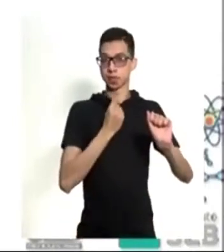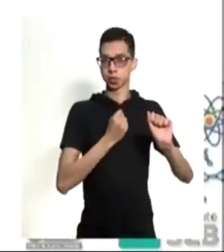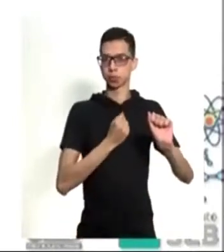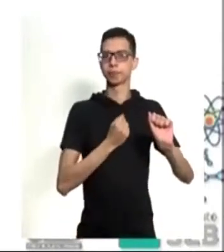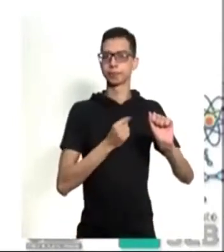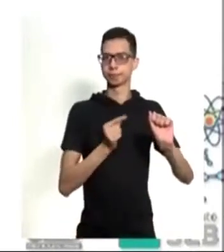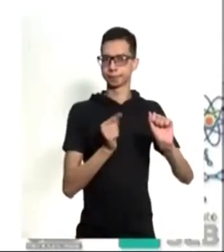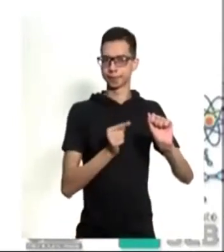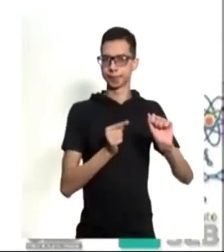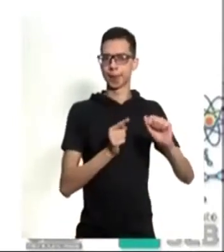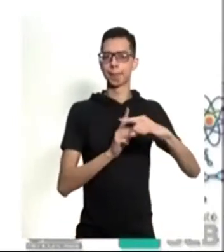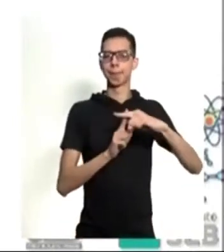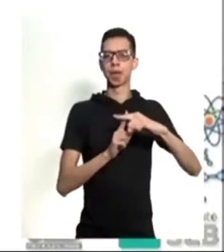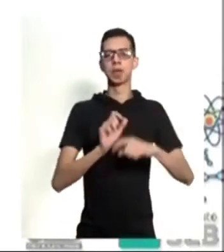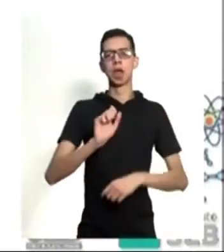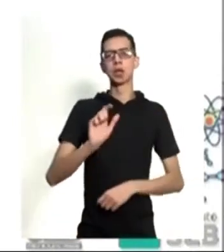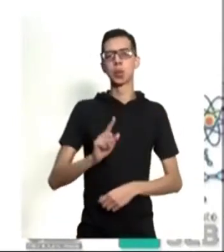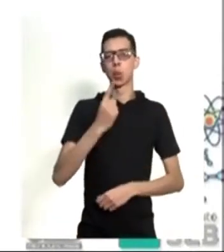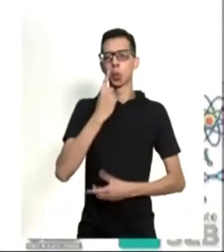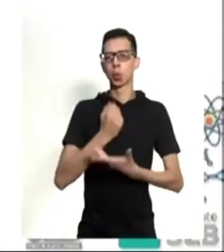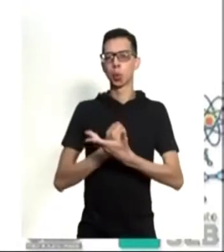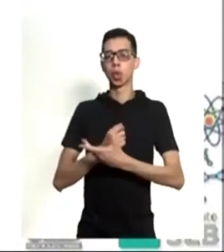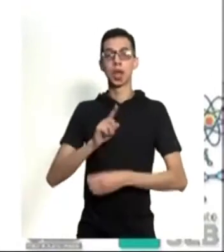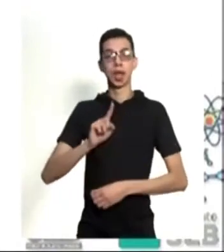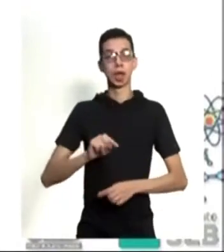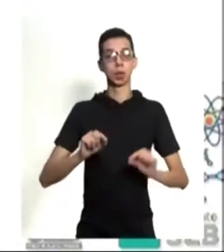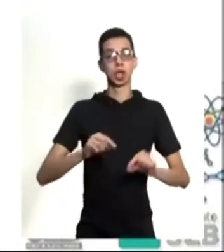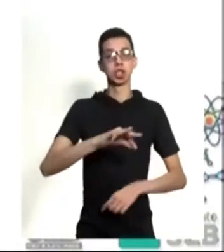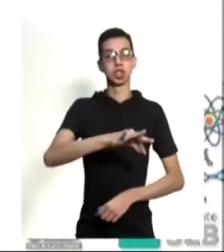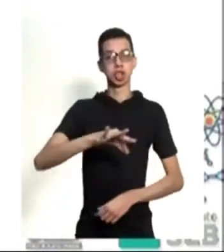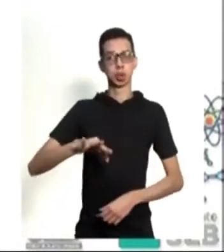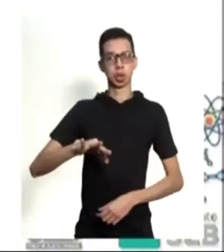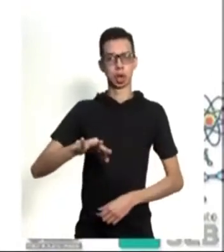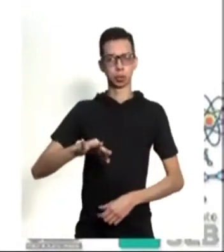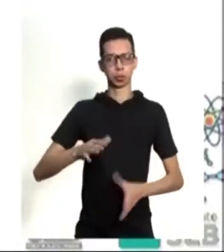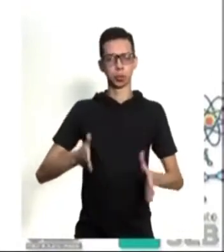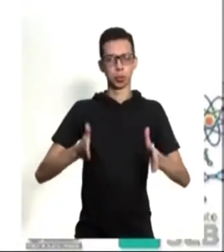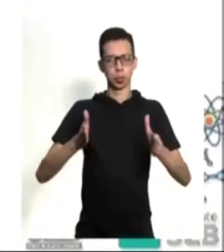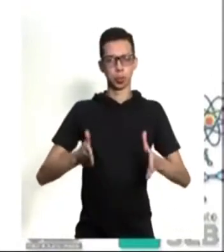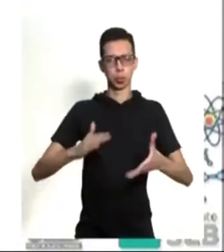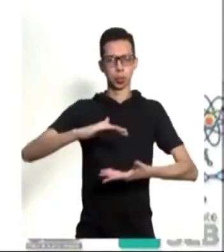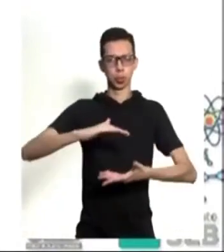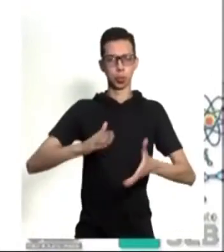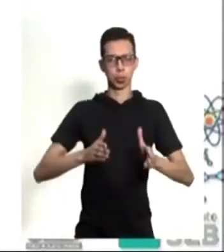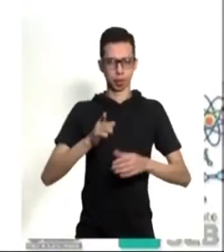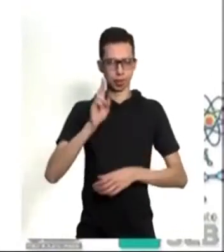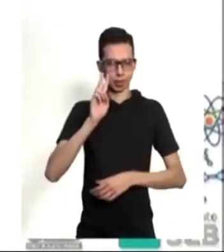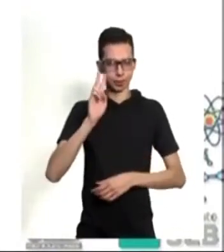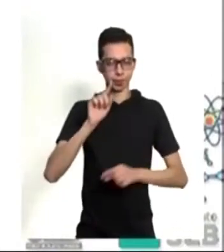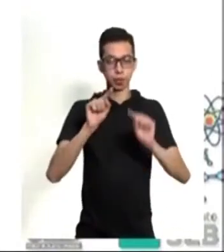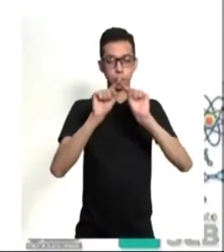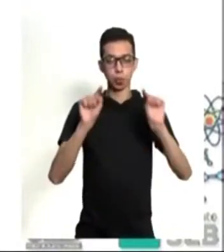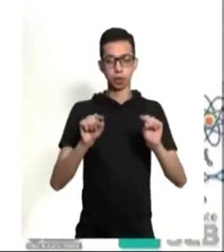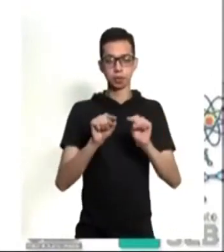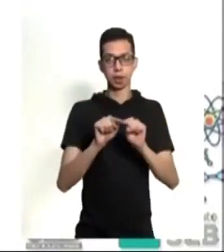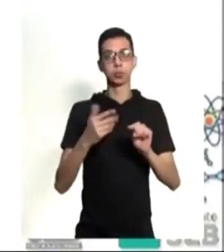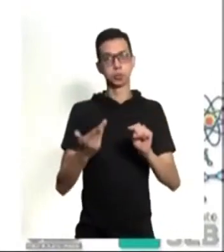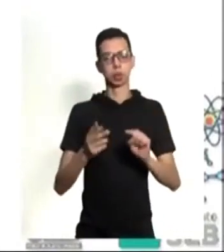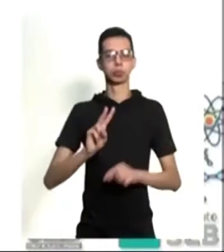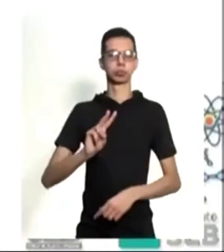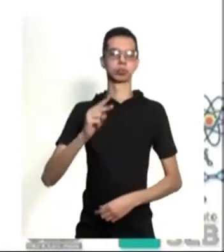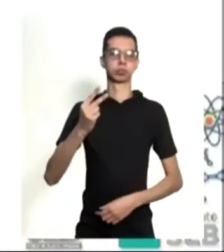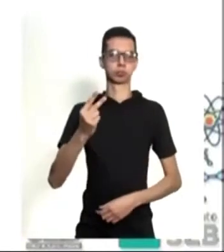Mas o cateto azulzinho, que era a diagonal da face, a diagonal do quadrado, lado raiz de 2 ao quadrado. Se a gente fizer